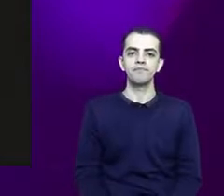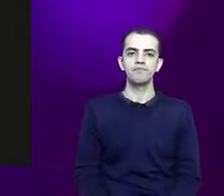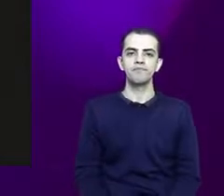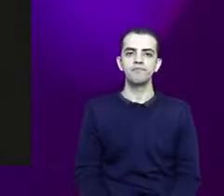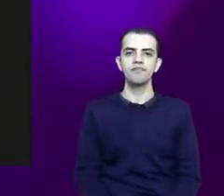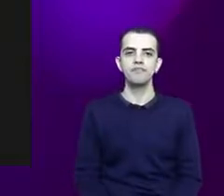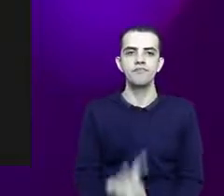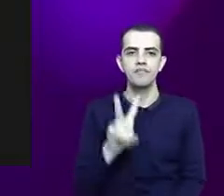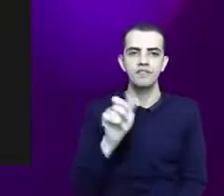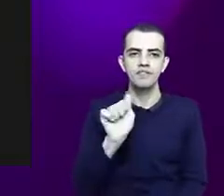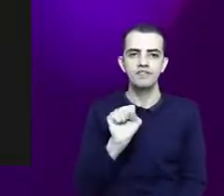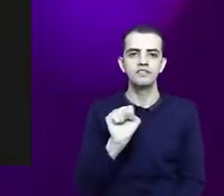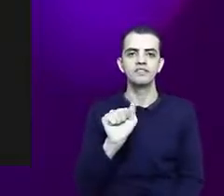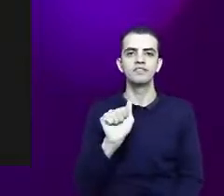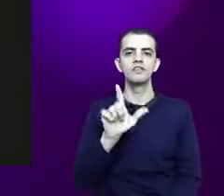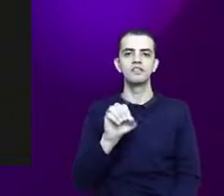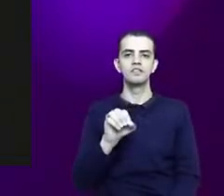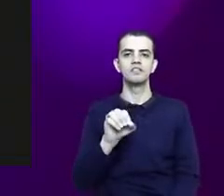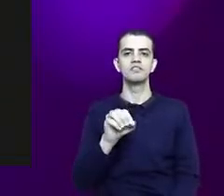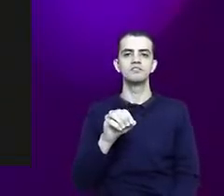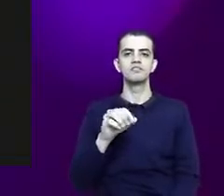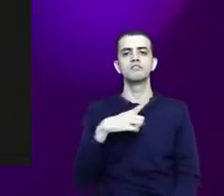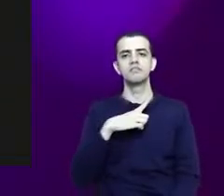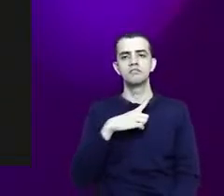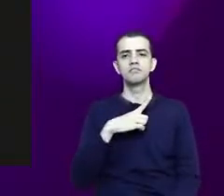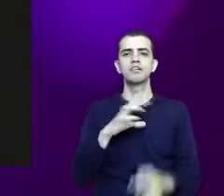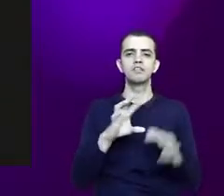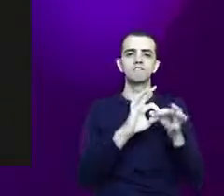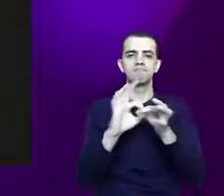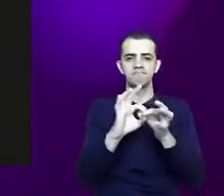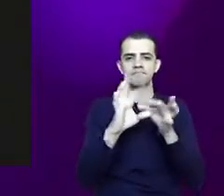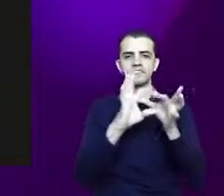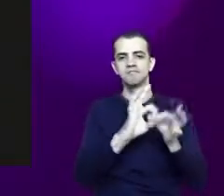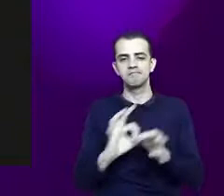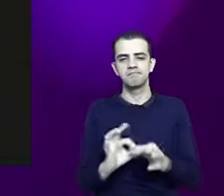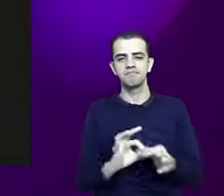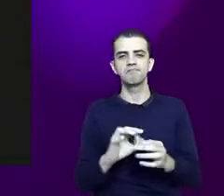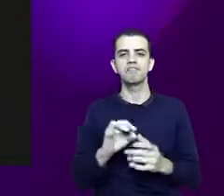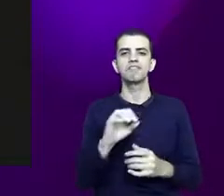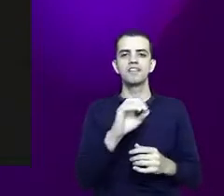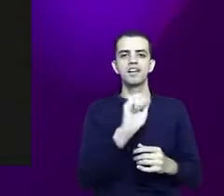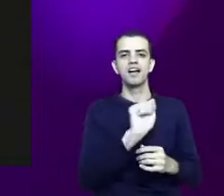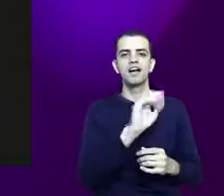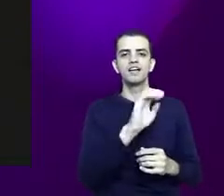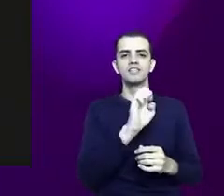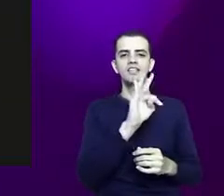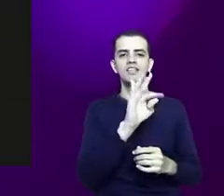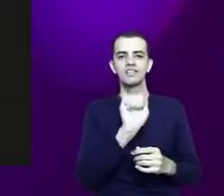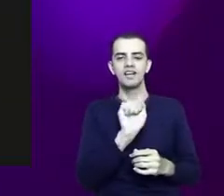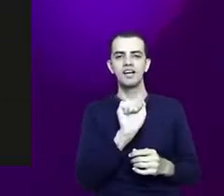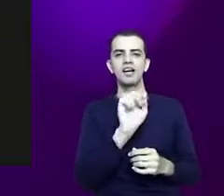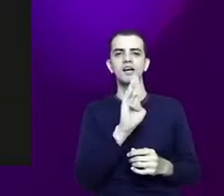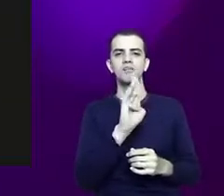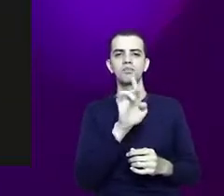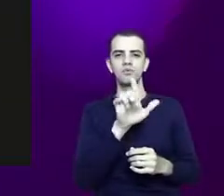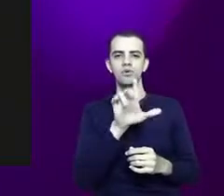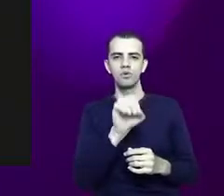Vassalo, a gente tem que ter as versões combinadas, né? Do acetábulo e do fêmur. Eu acho